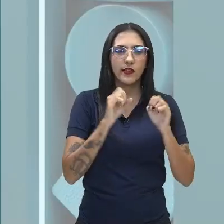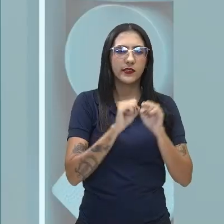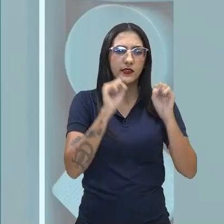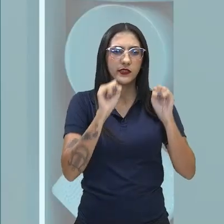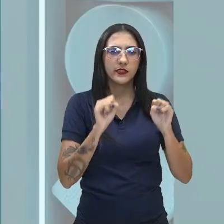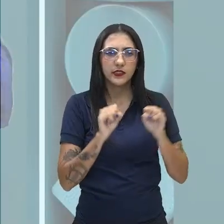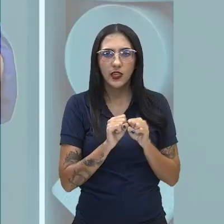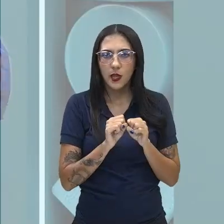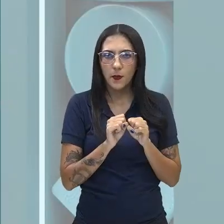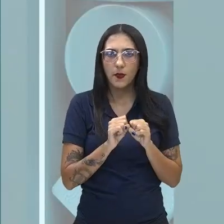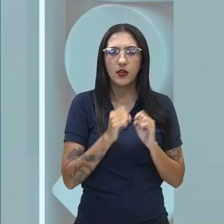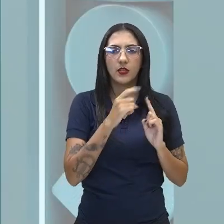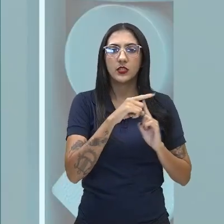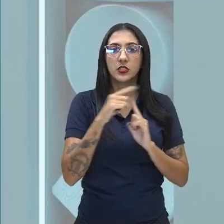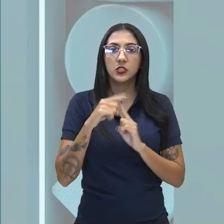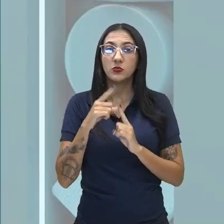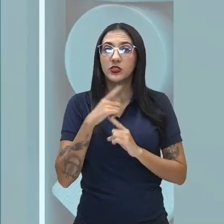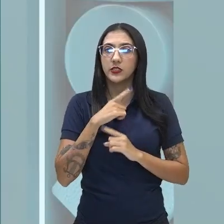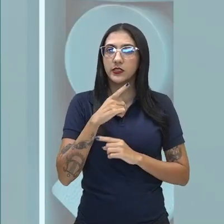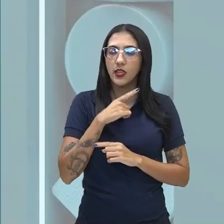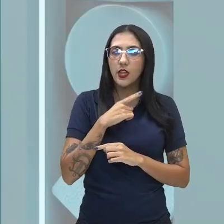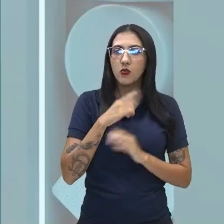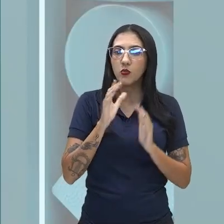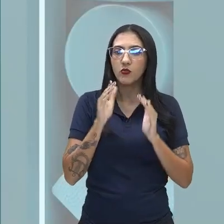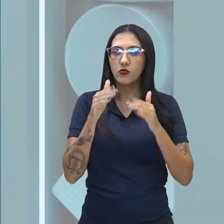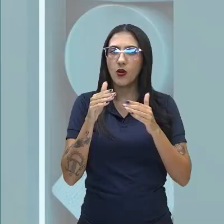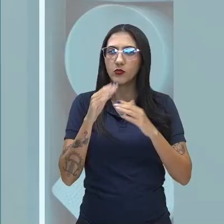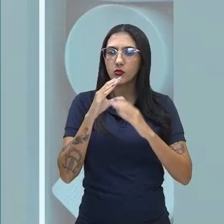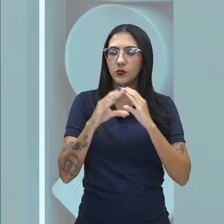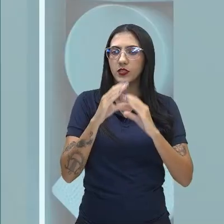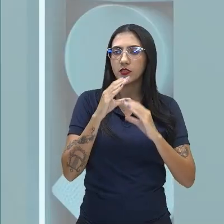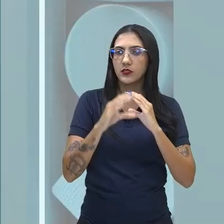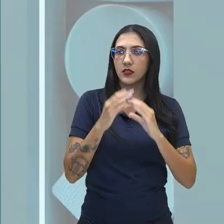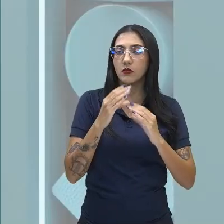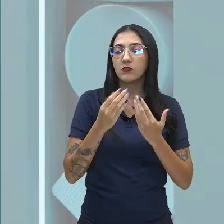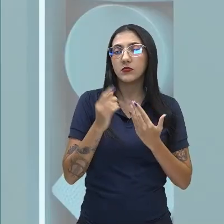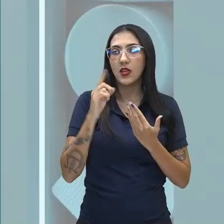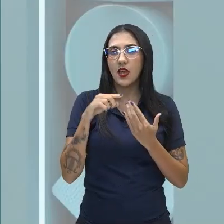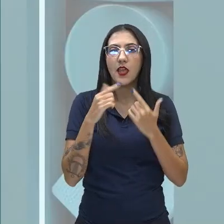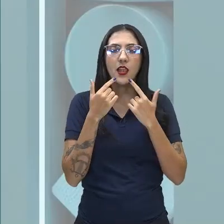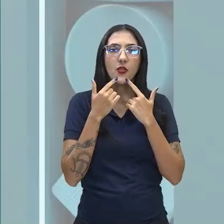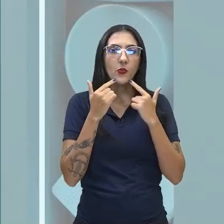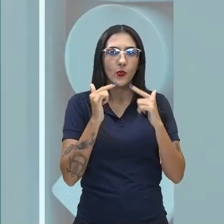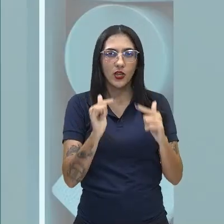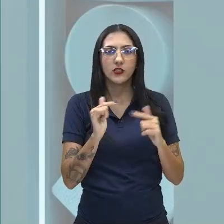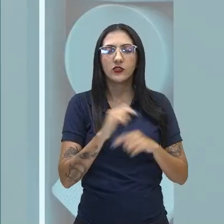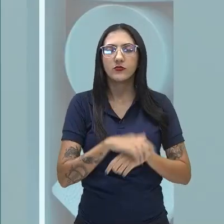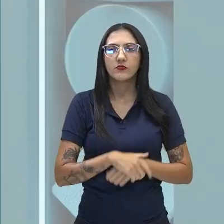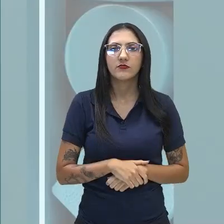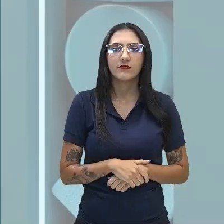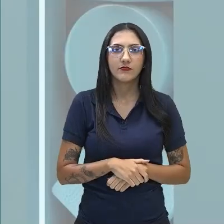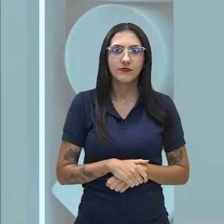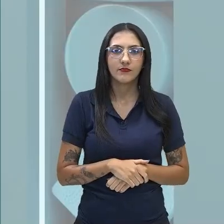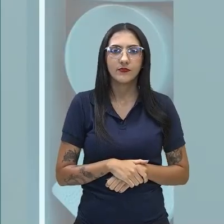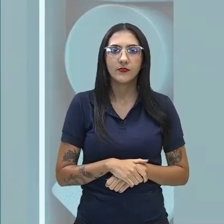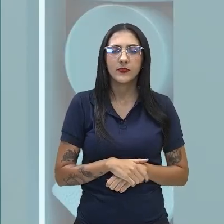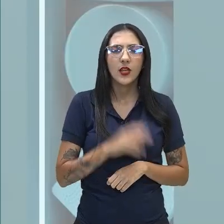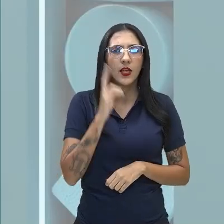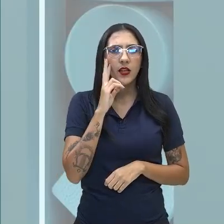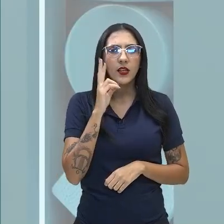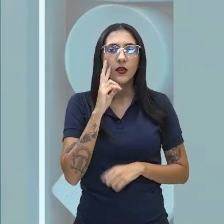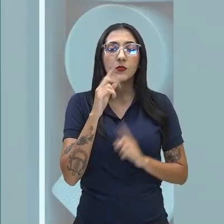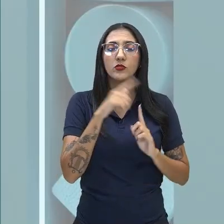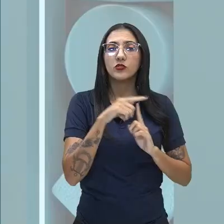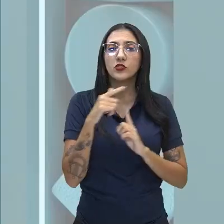qualquer meio que comunique essa mensagem, eu vou chamar de linguagem. E quais são os tipos de linguagem?